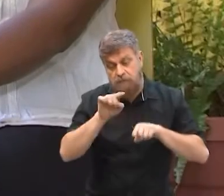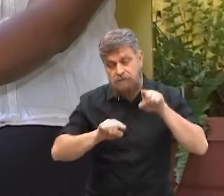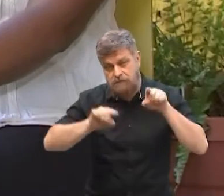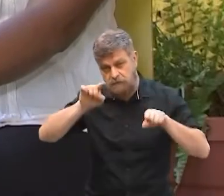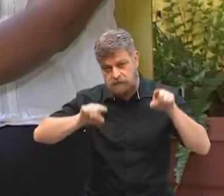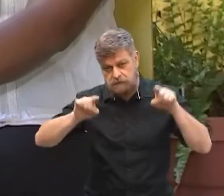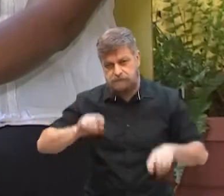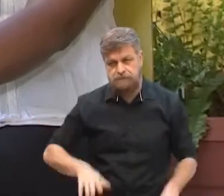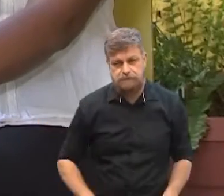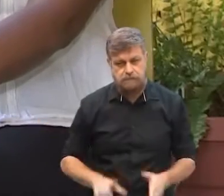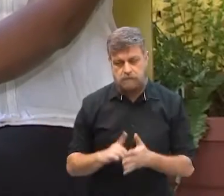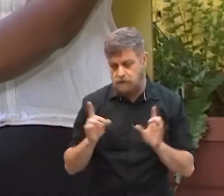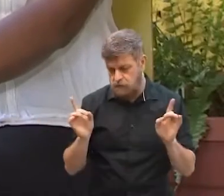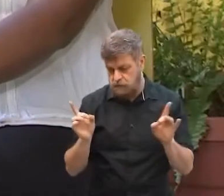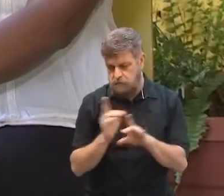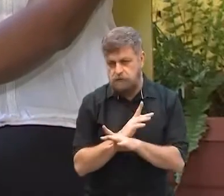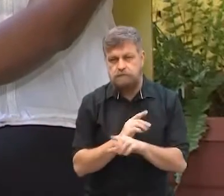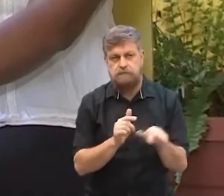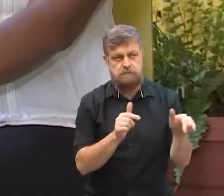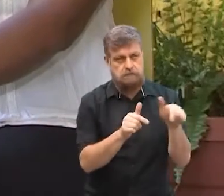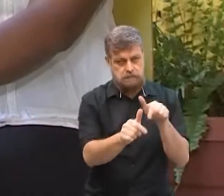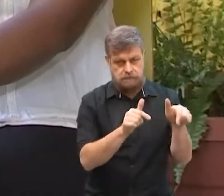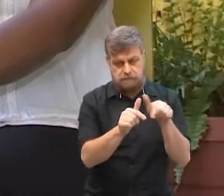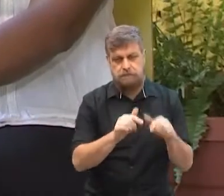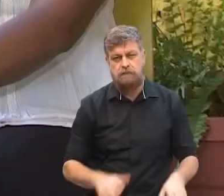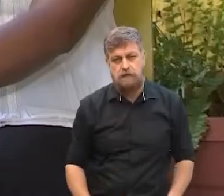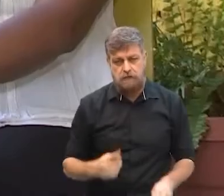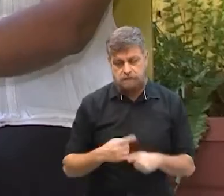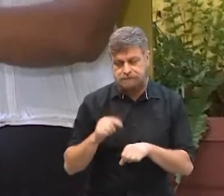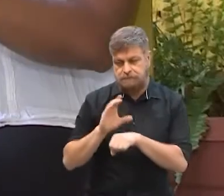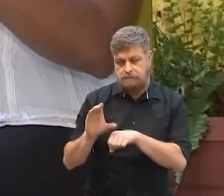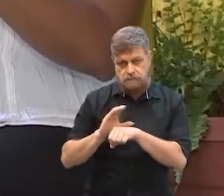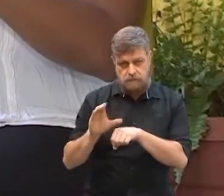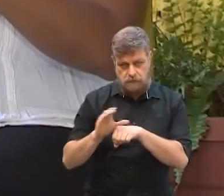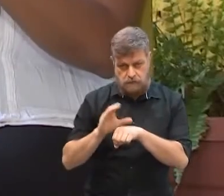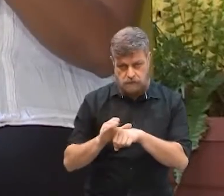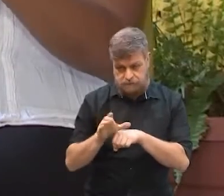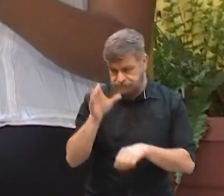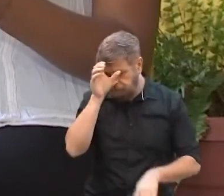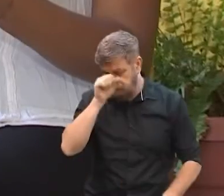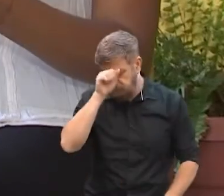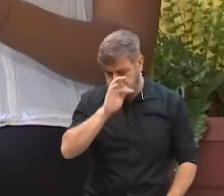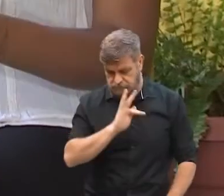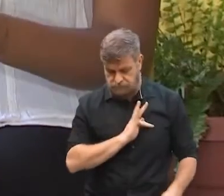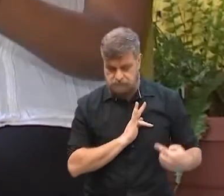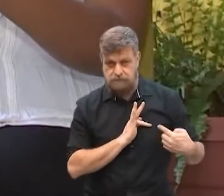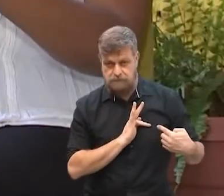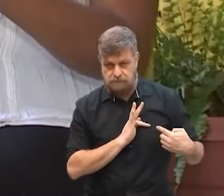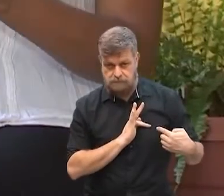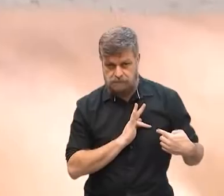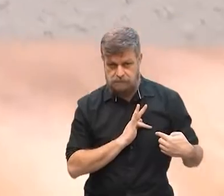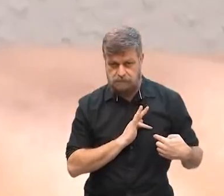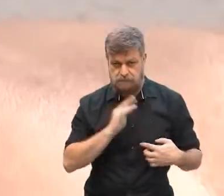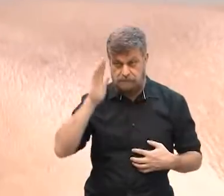Aí sai pronto pro mercado de trabalho. Sai pronto, porque curso de massoterapia você já aprende a técnica